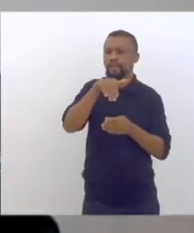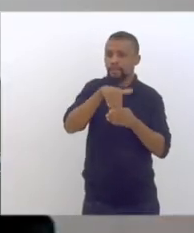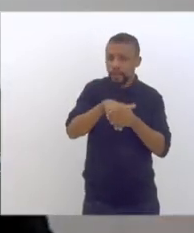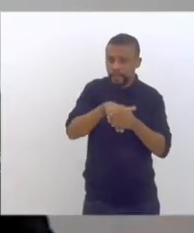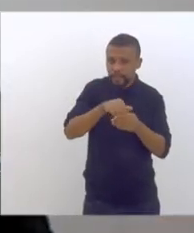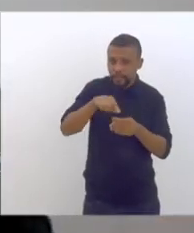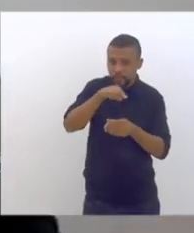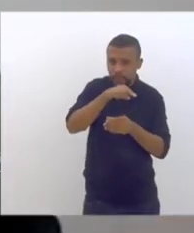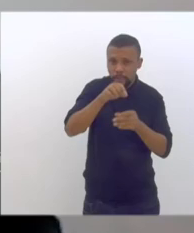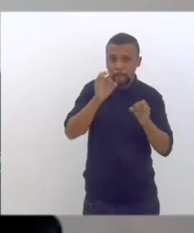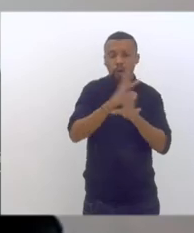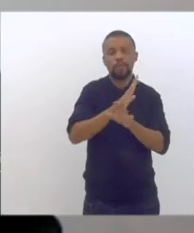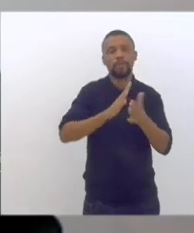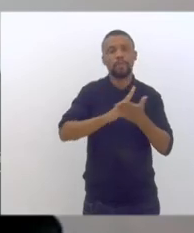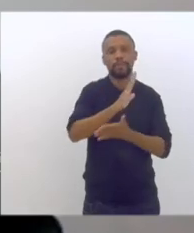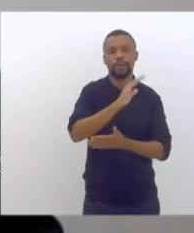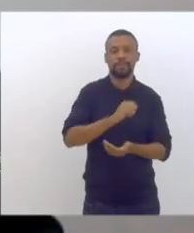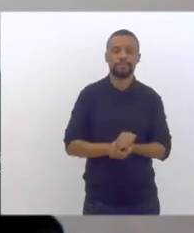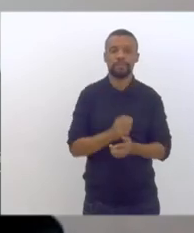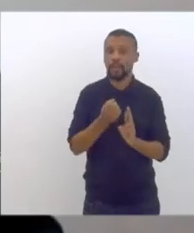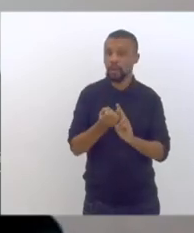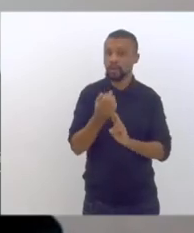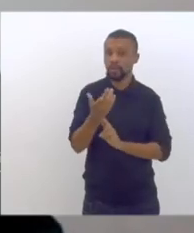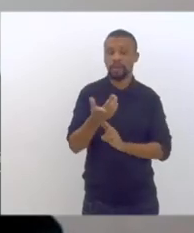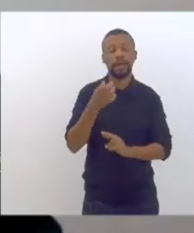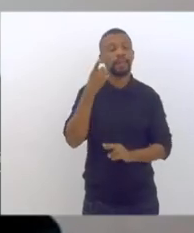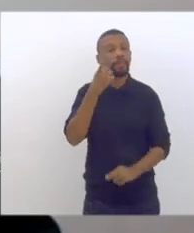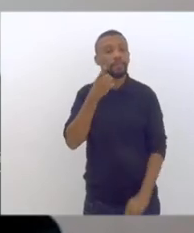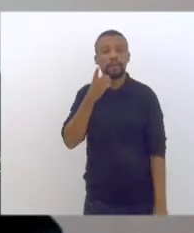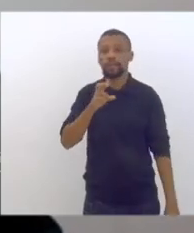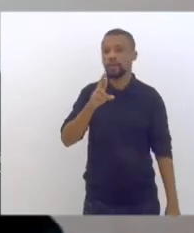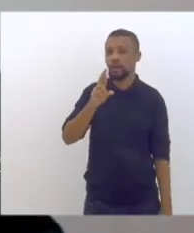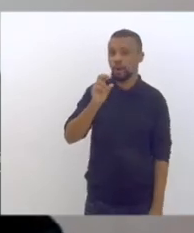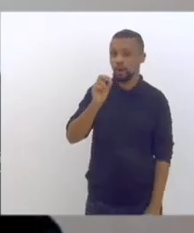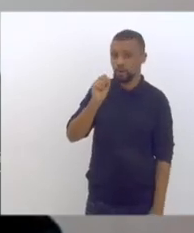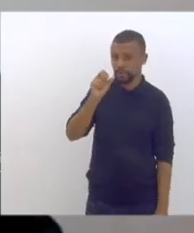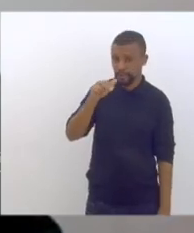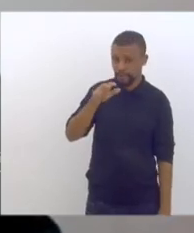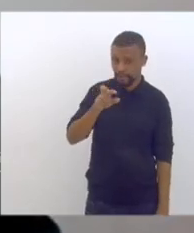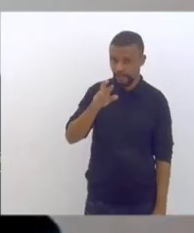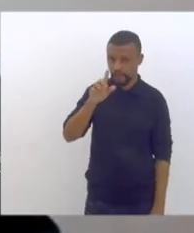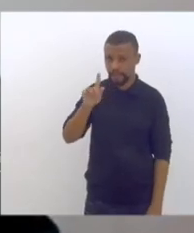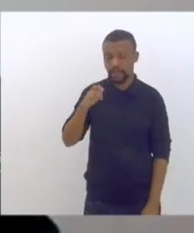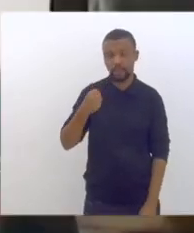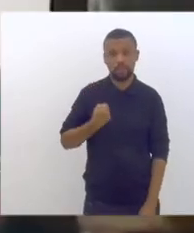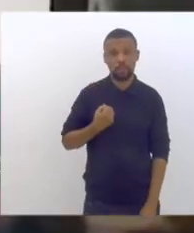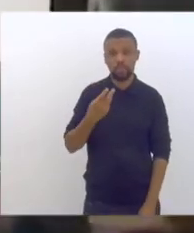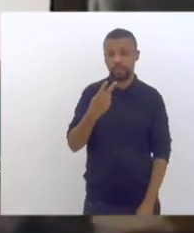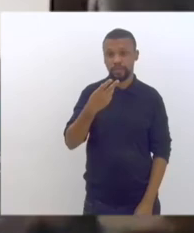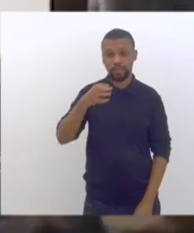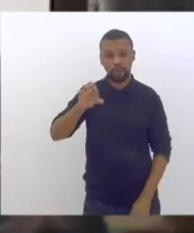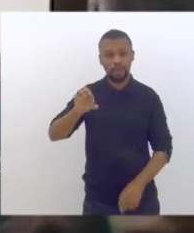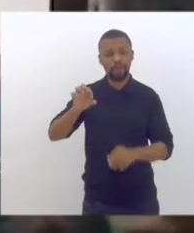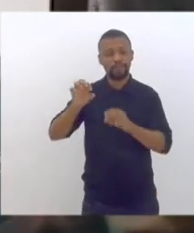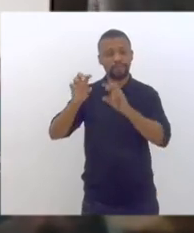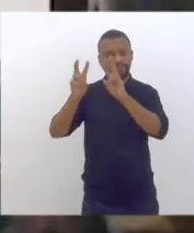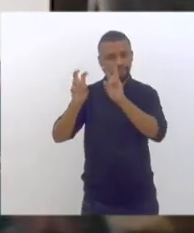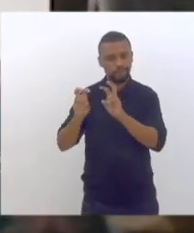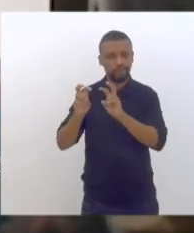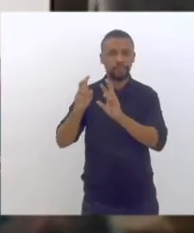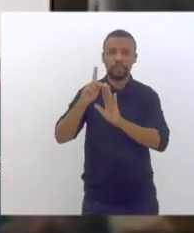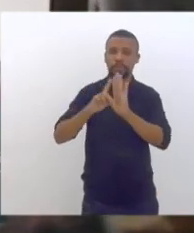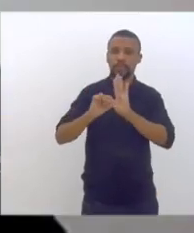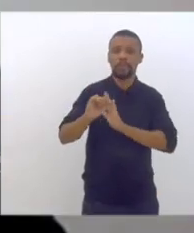aprovada pela autoria do deputado rosenverg Reis 49 da pauta projeto de lei nº